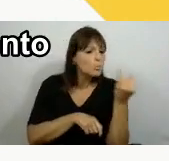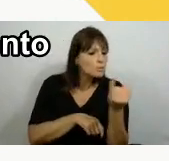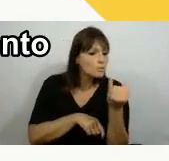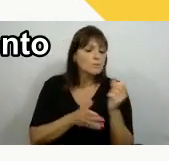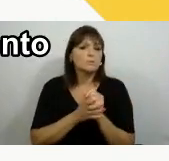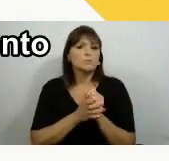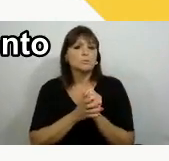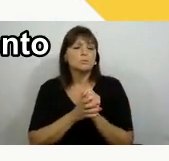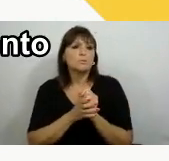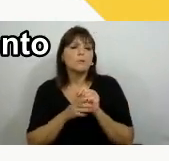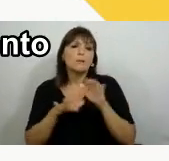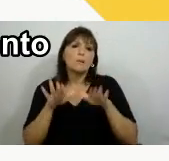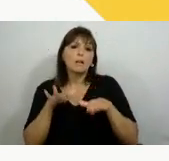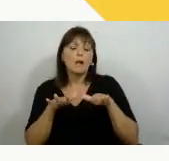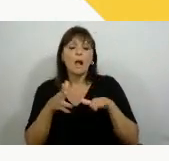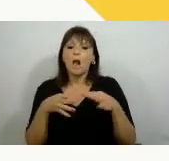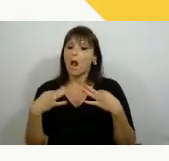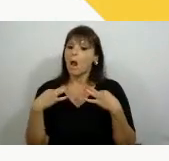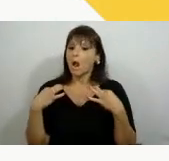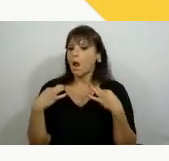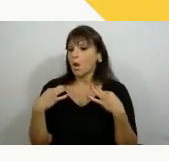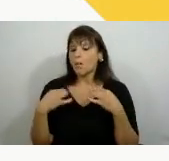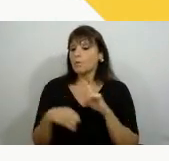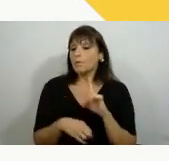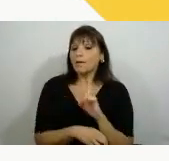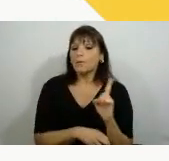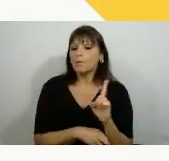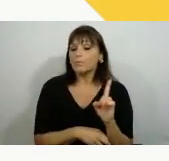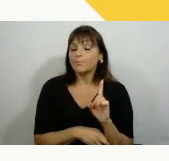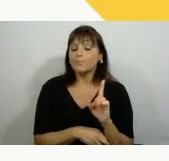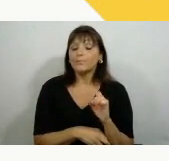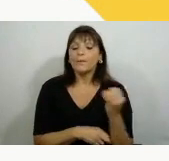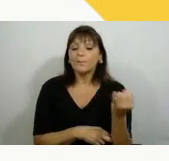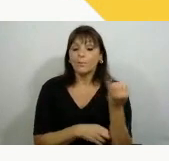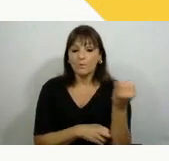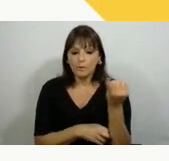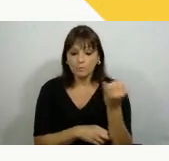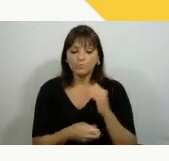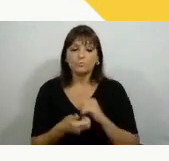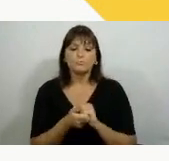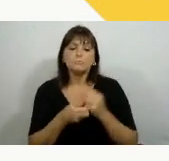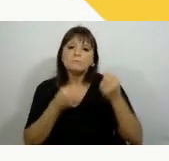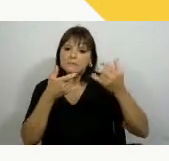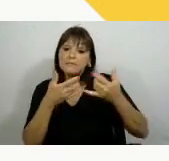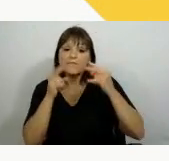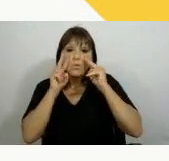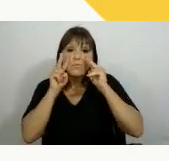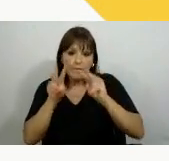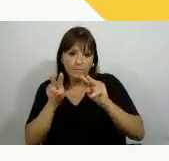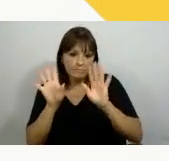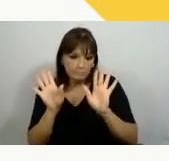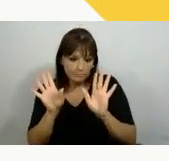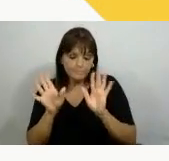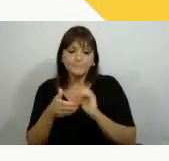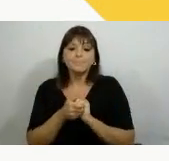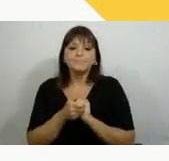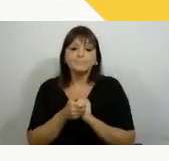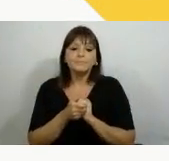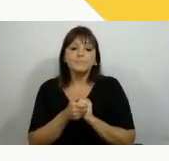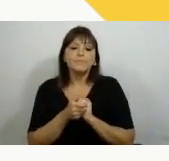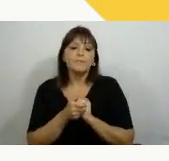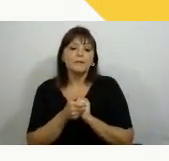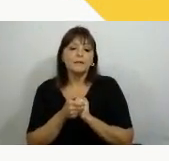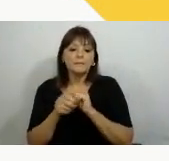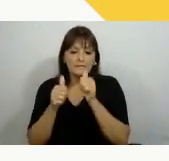das pessoas não eram importantes naquele momento. Descrever o que vê. Então, como a gente falou na imagem